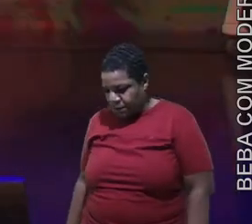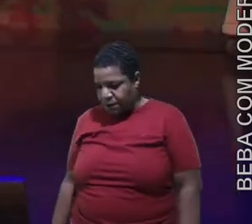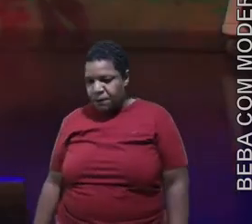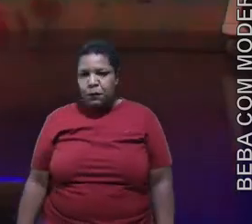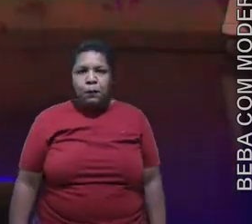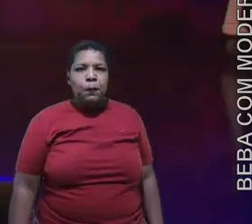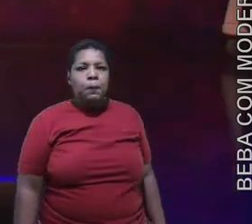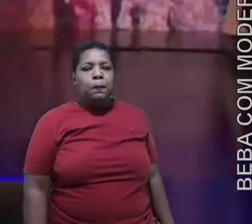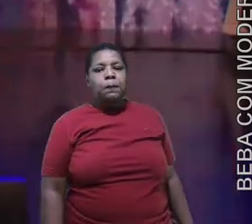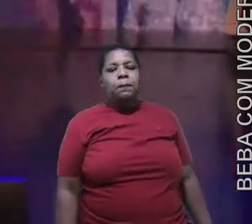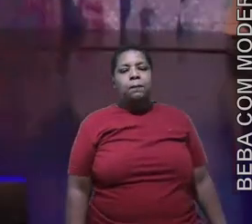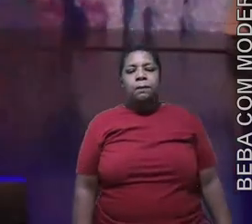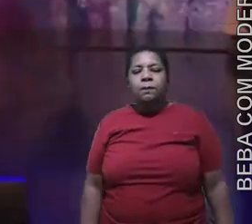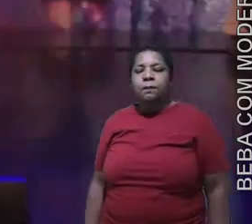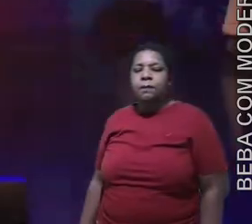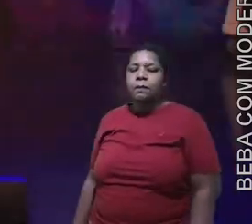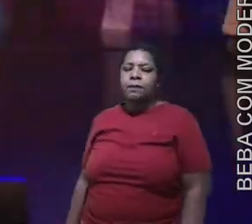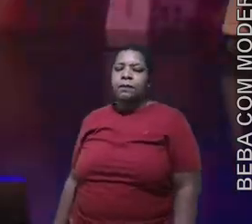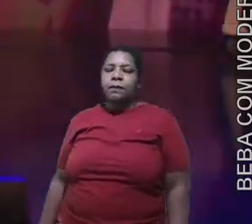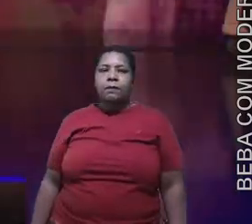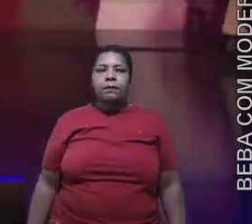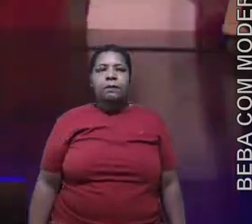o cinto